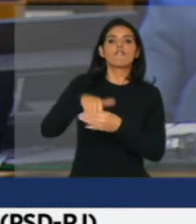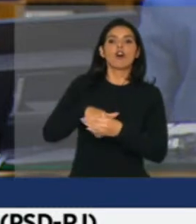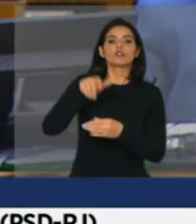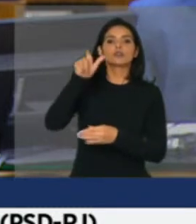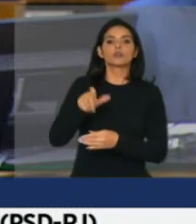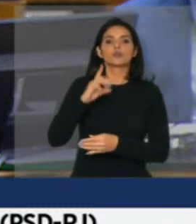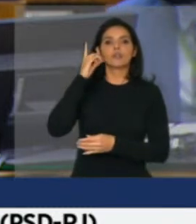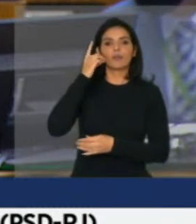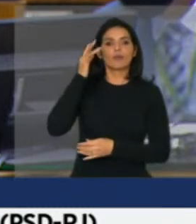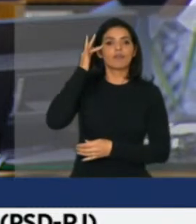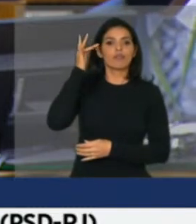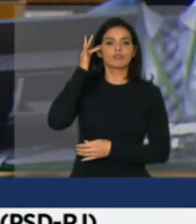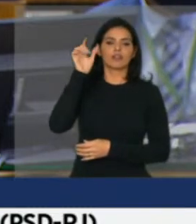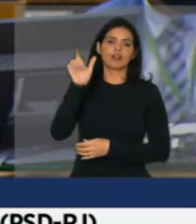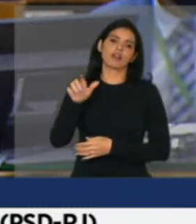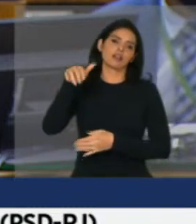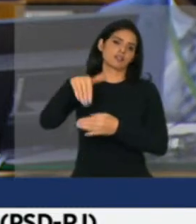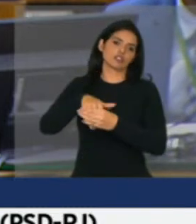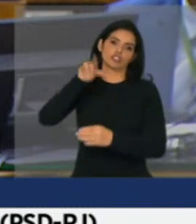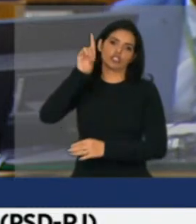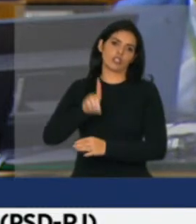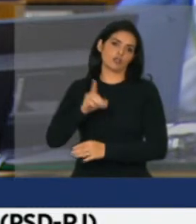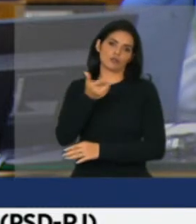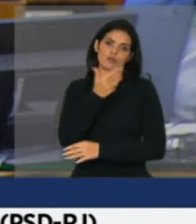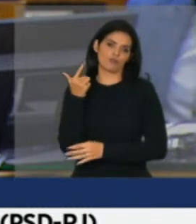deputada representada.